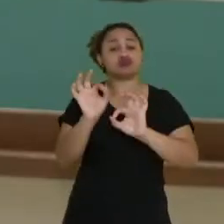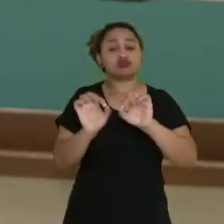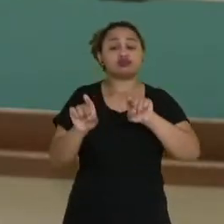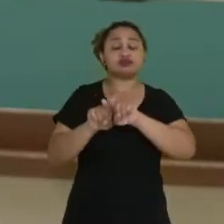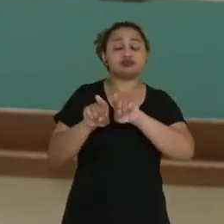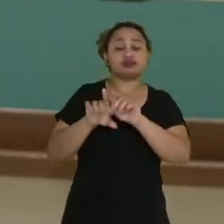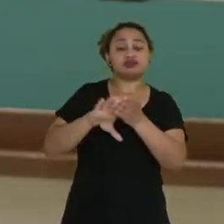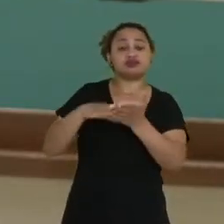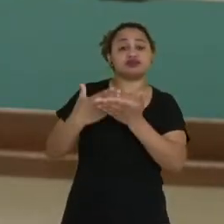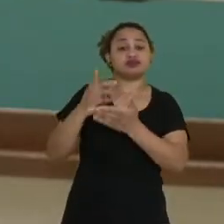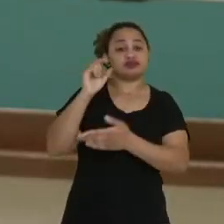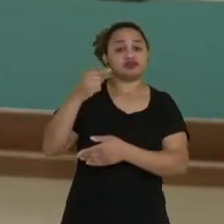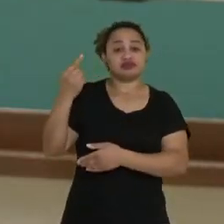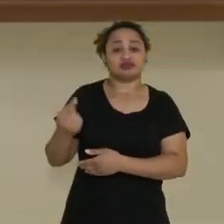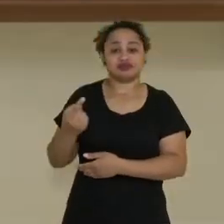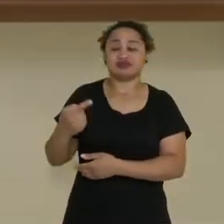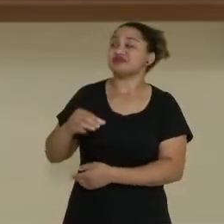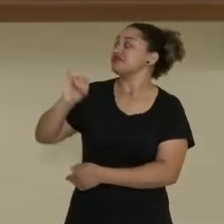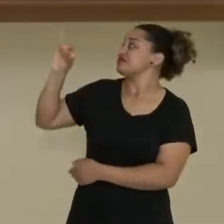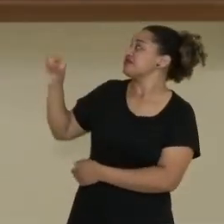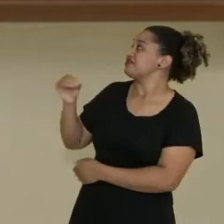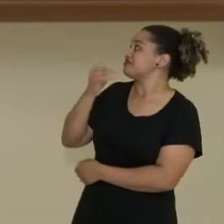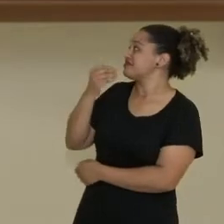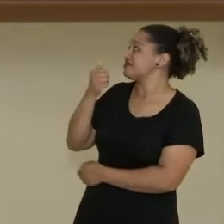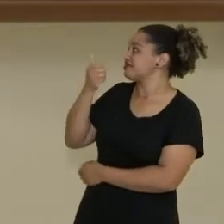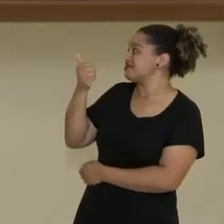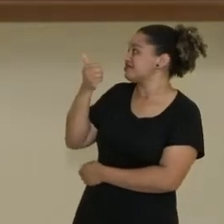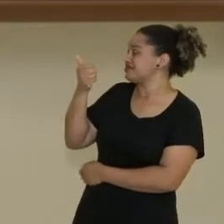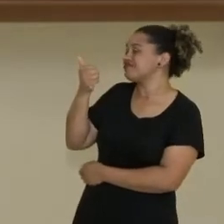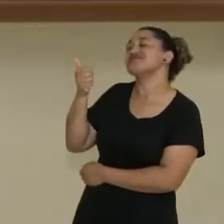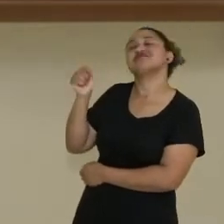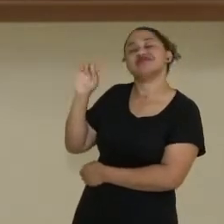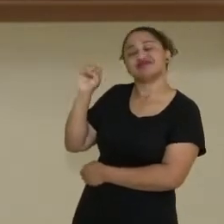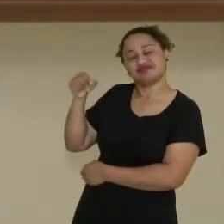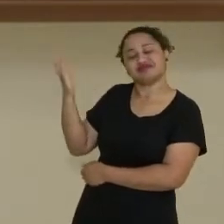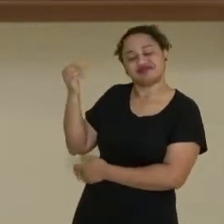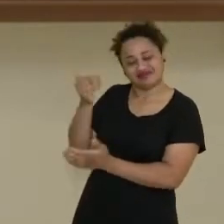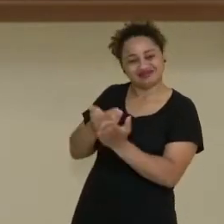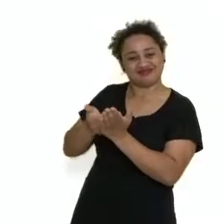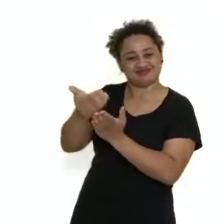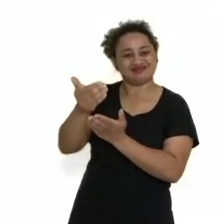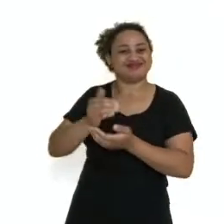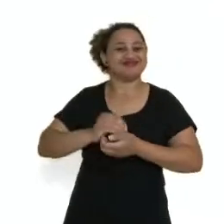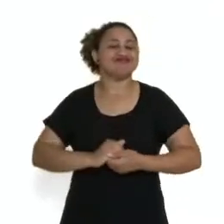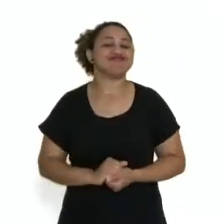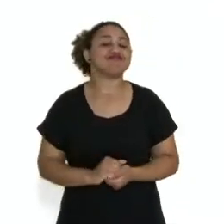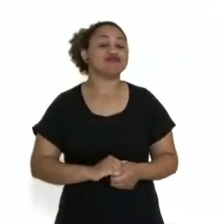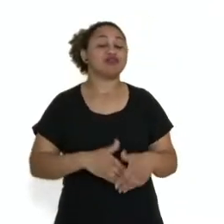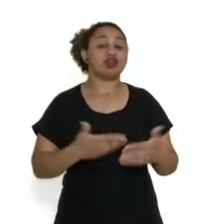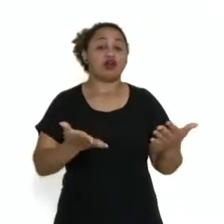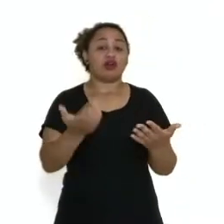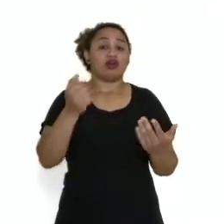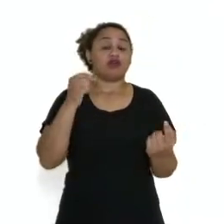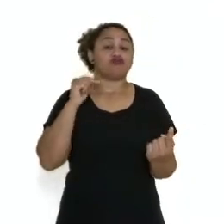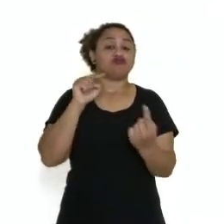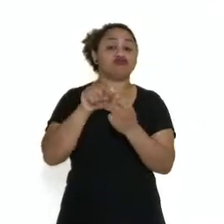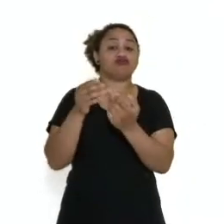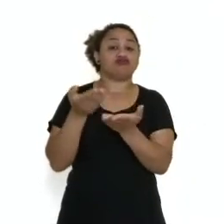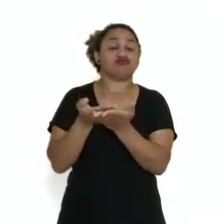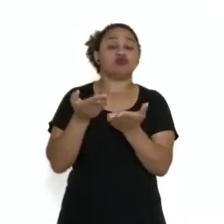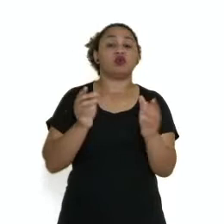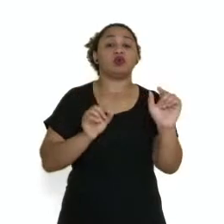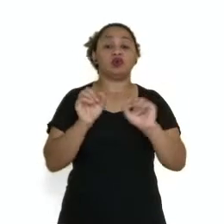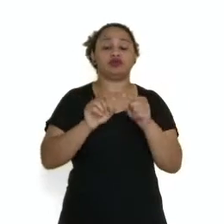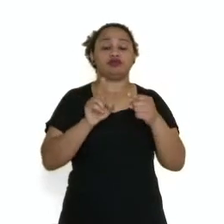intérprete, Jéssica. Olá, Jéssica. Tranquilo para mais uma aula de relato? Vamos aos objetivos da aula. Ler